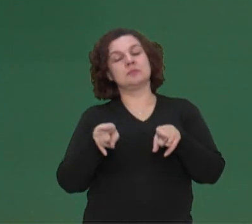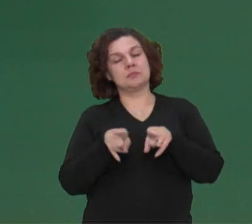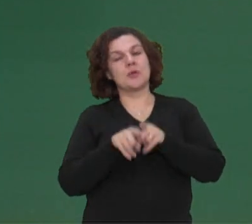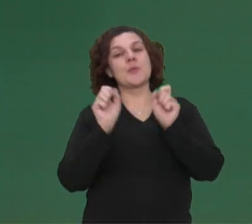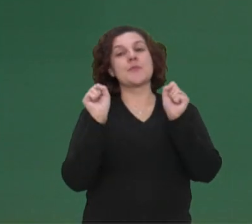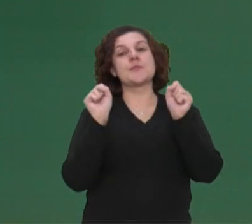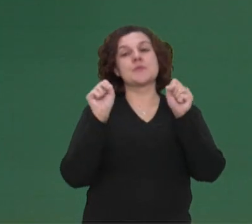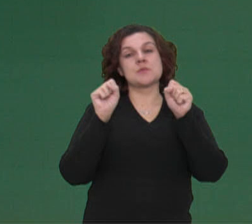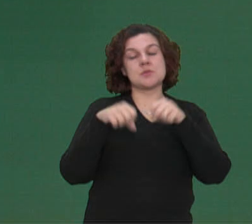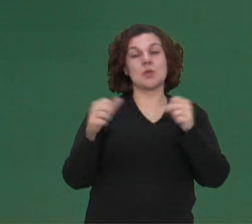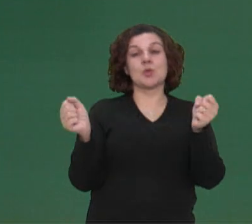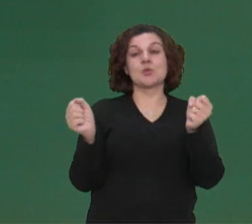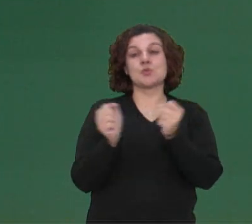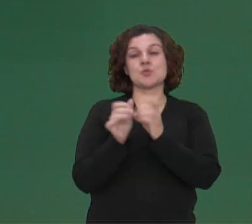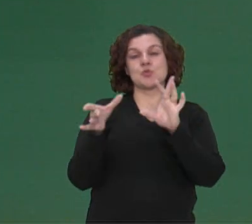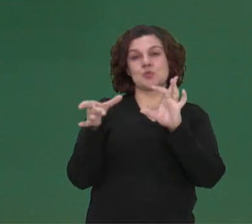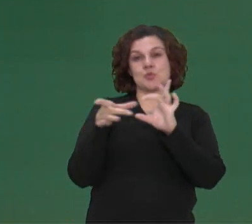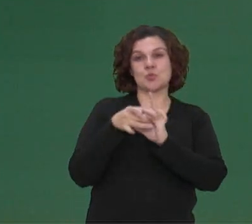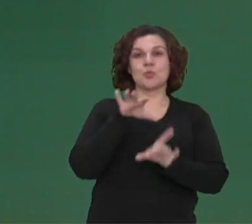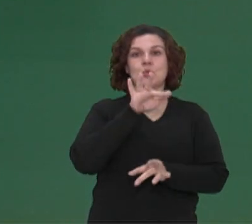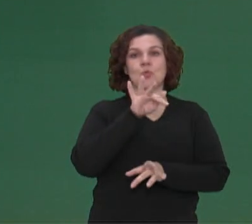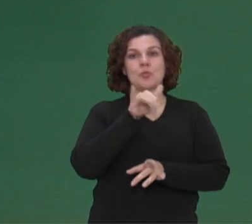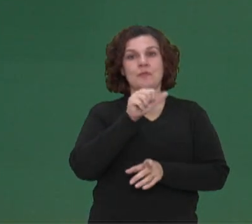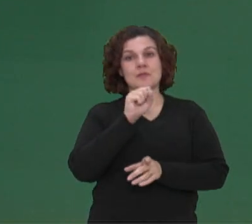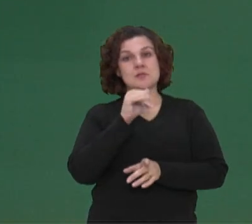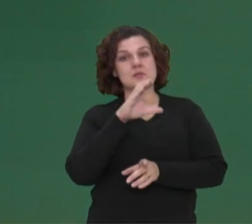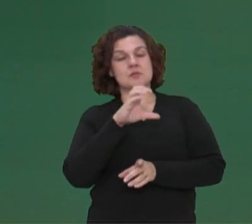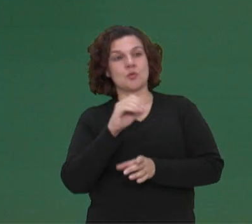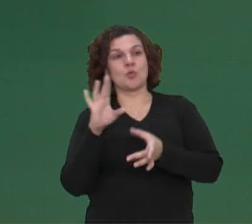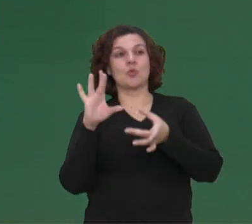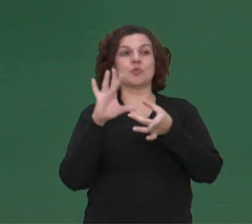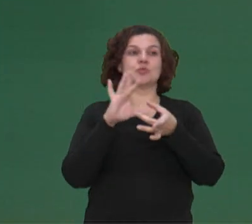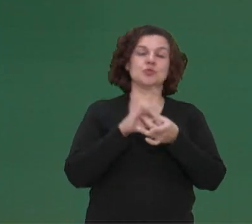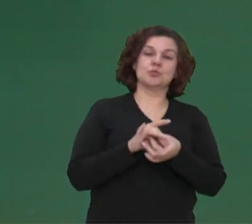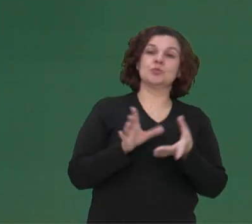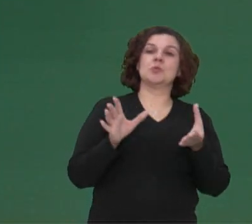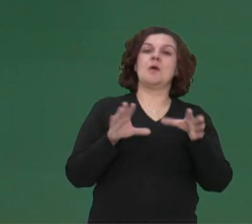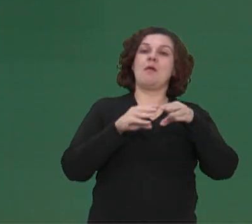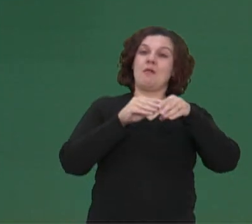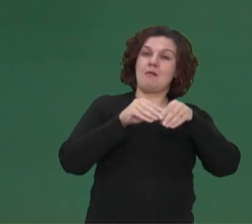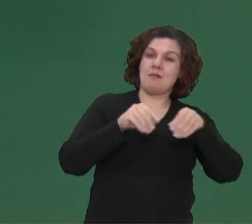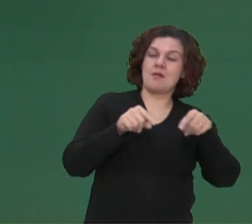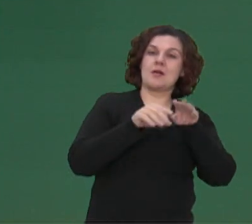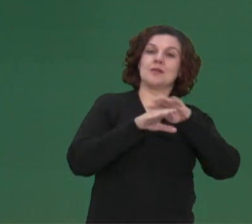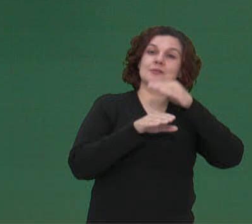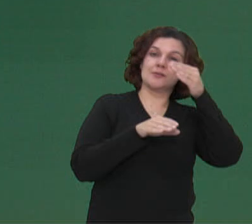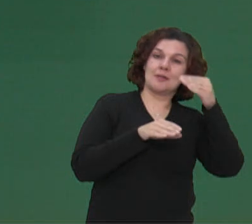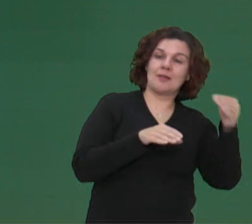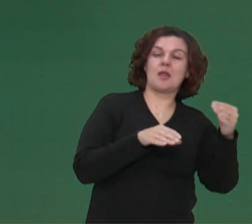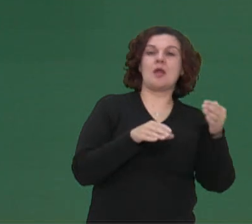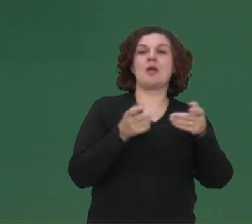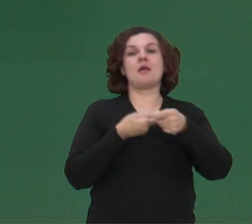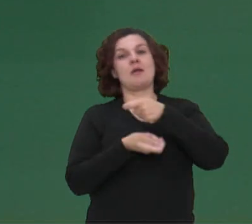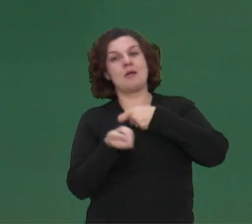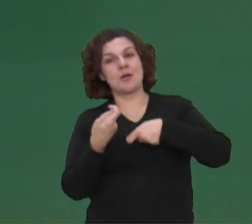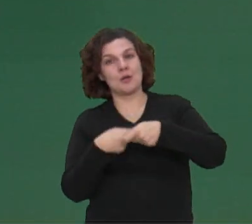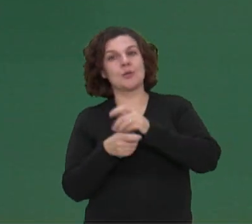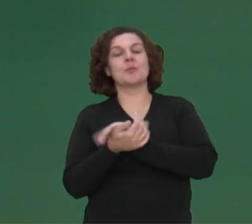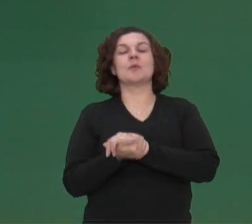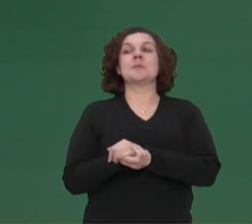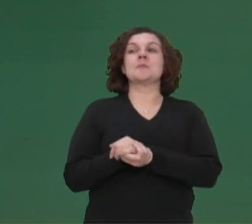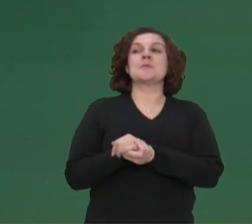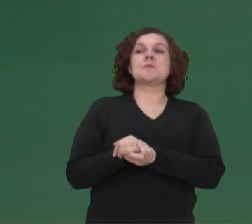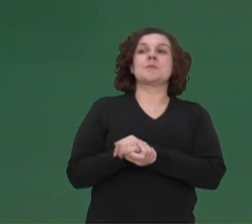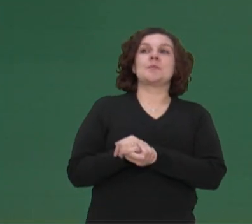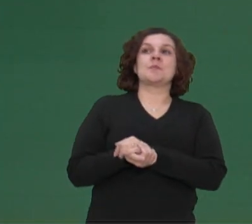estão juntos, tanto um como o outro, em qualquer lugar. Física, e junto com a economia, junto